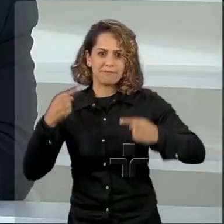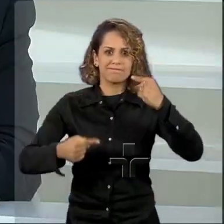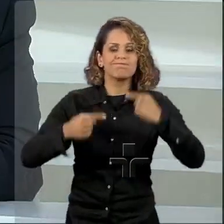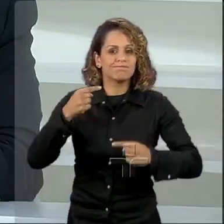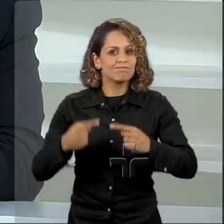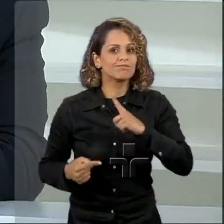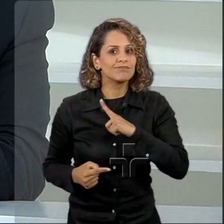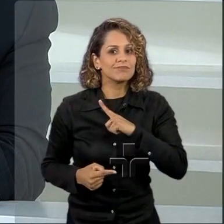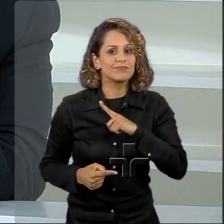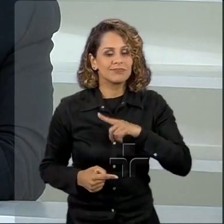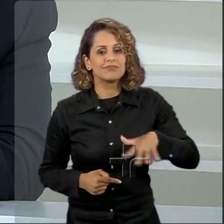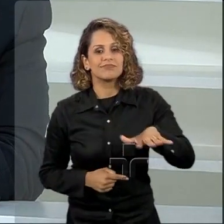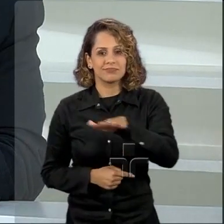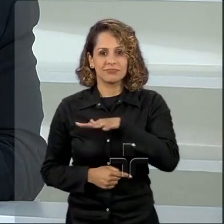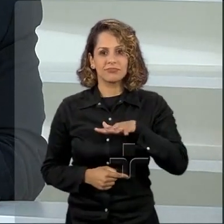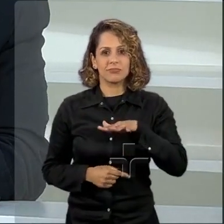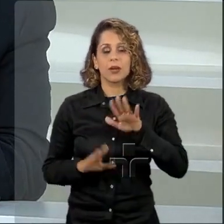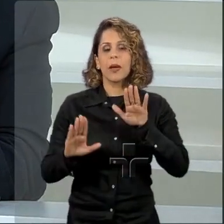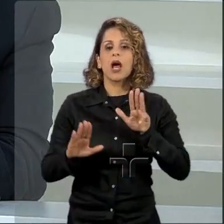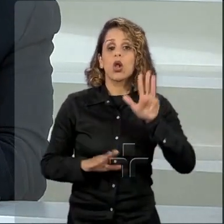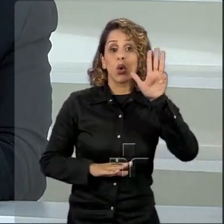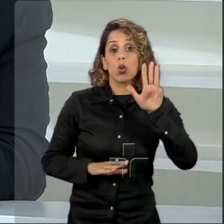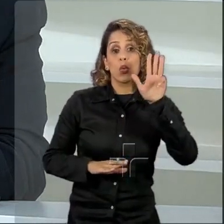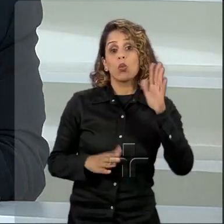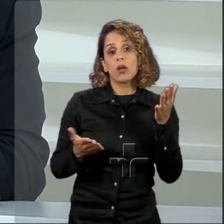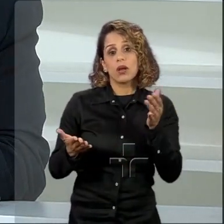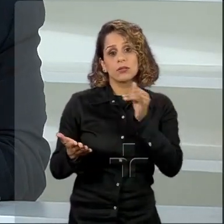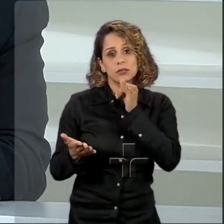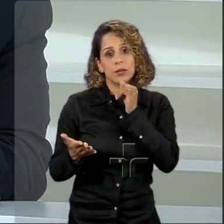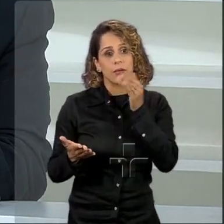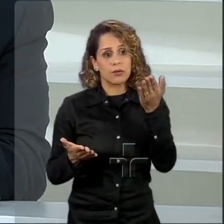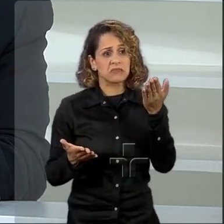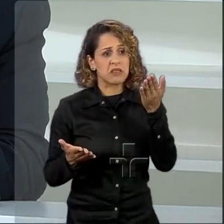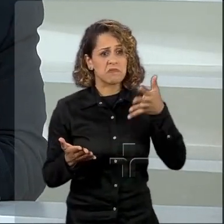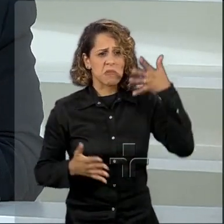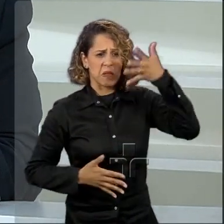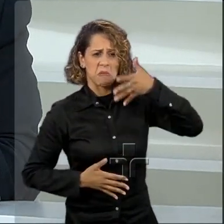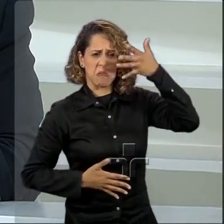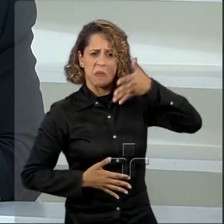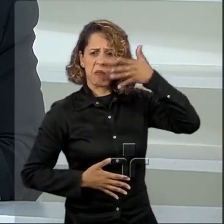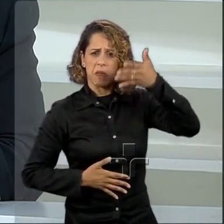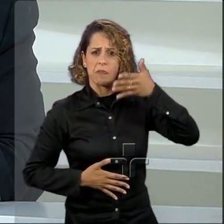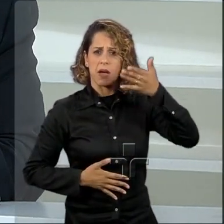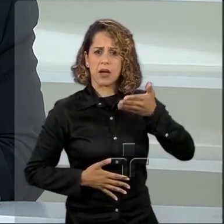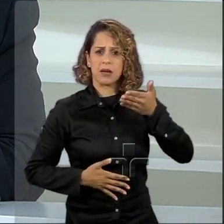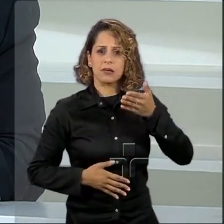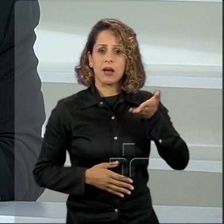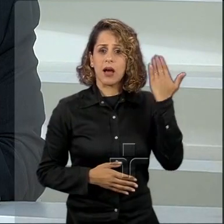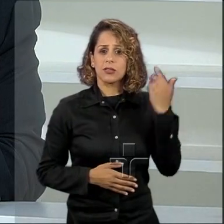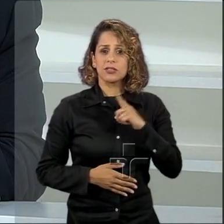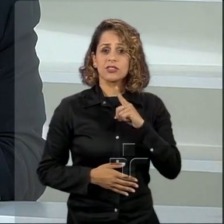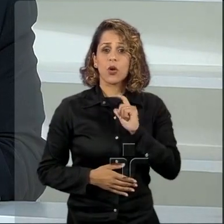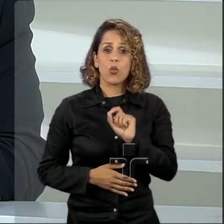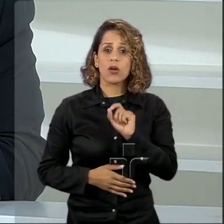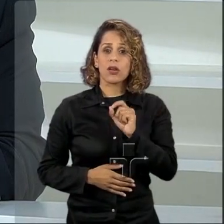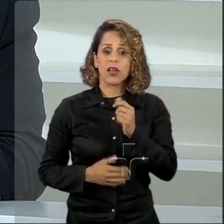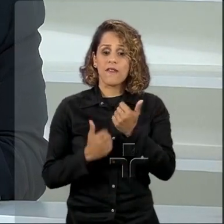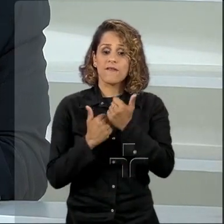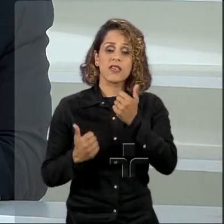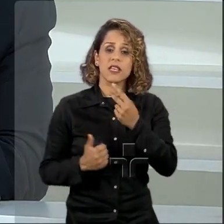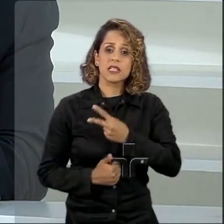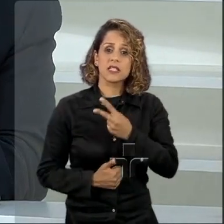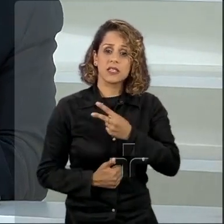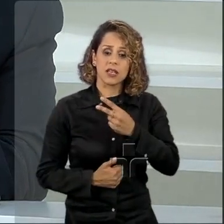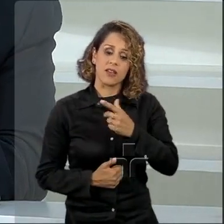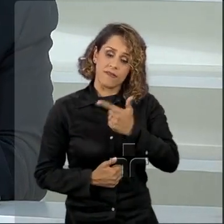que tem que arruma ter a lugar. mala e O vai Lula embora pra cá. Inclusive para mostrar que haverá diálogo, eloquente né? com o José de Alencar como vice. Sim. Né? Ele já